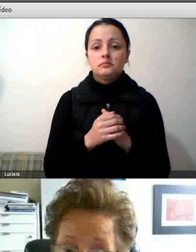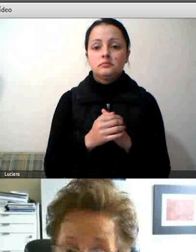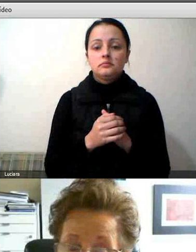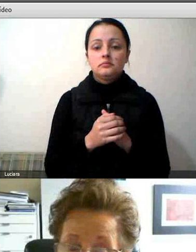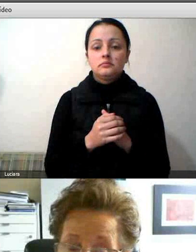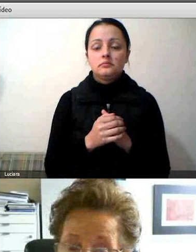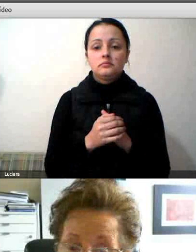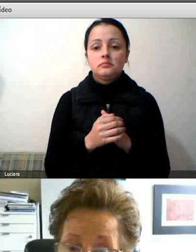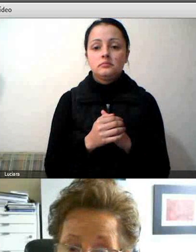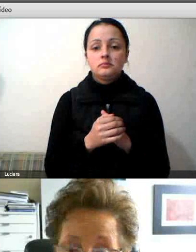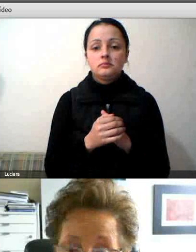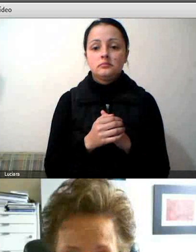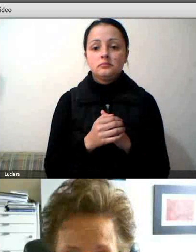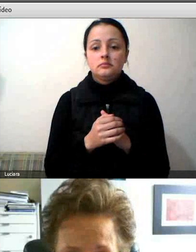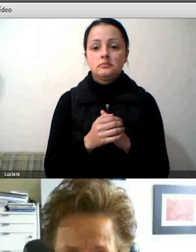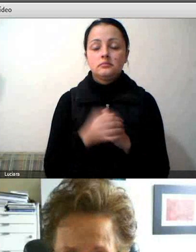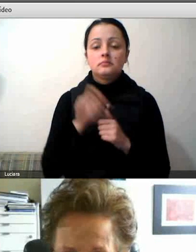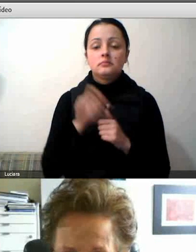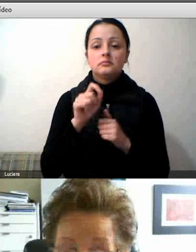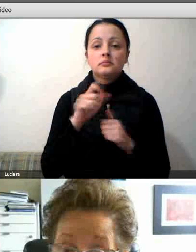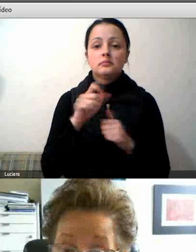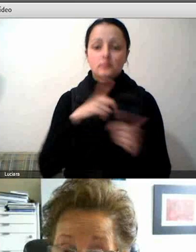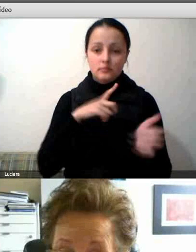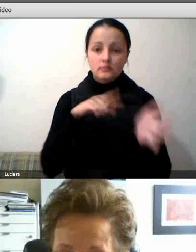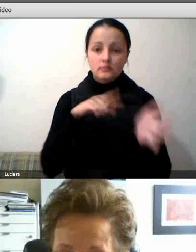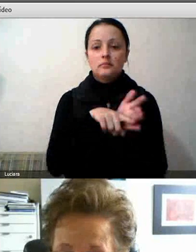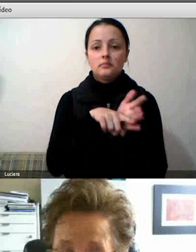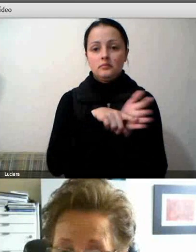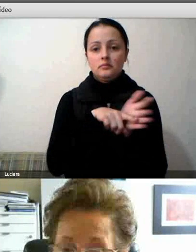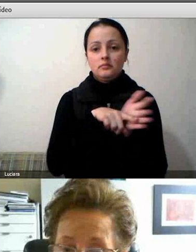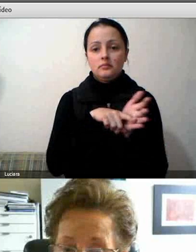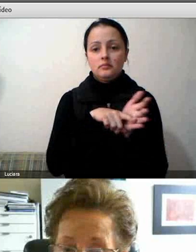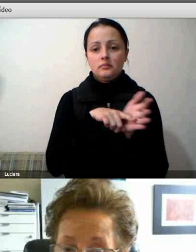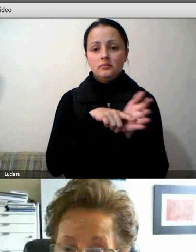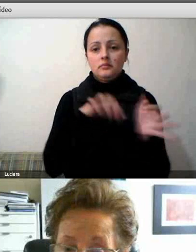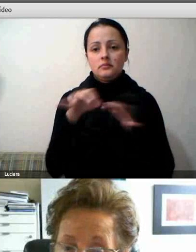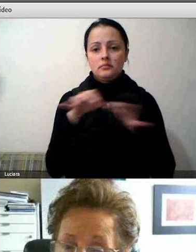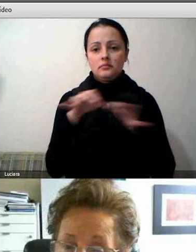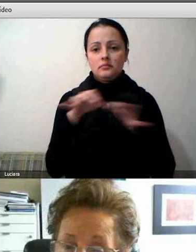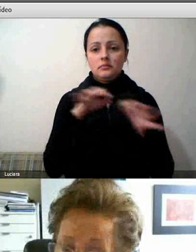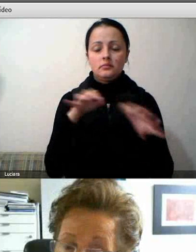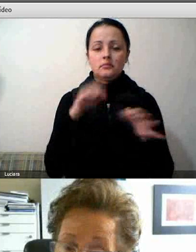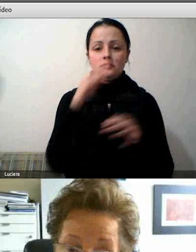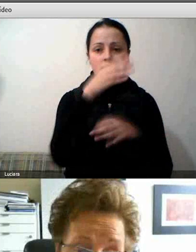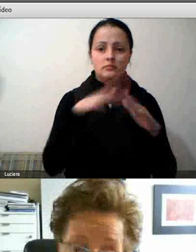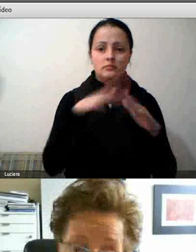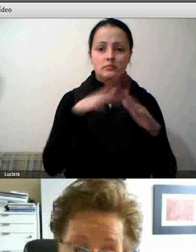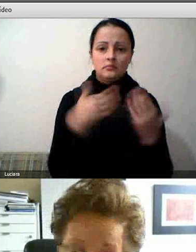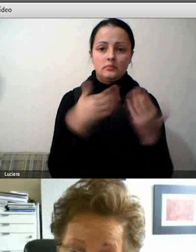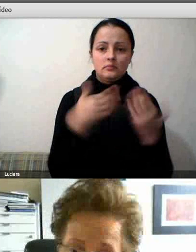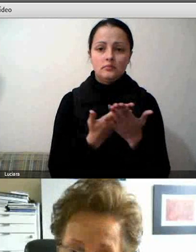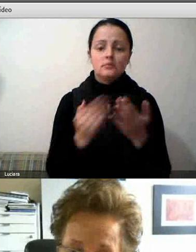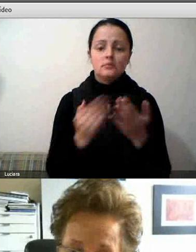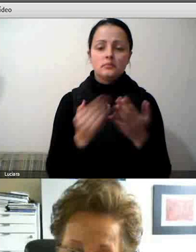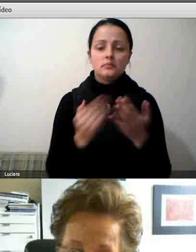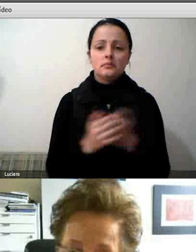Mas a universidade não deixa de entrar na escola. Por quê? Porque nós vamos desenvolver projetos de